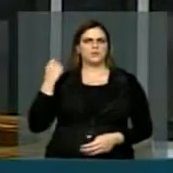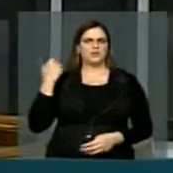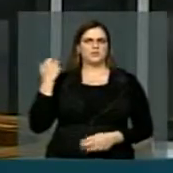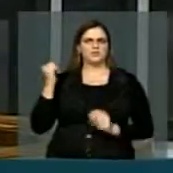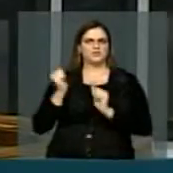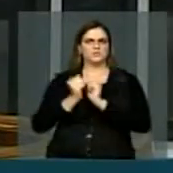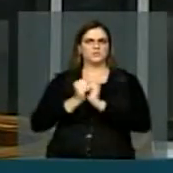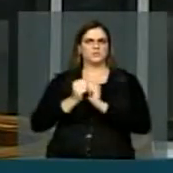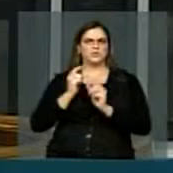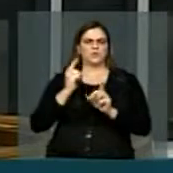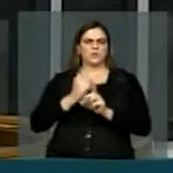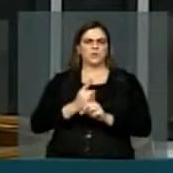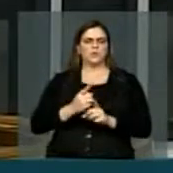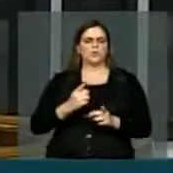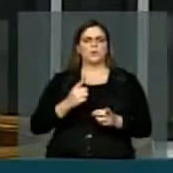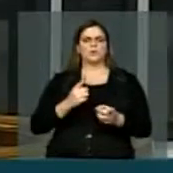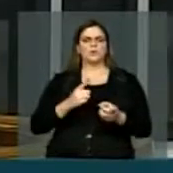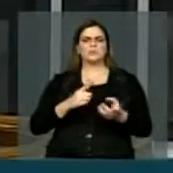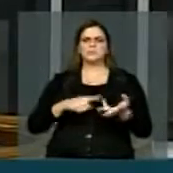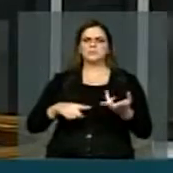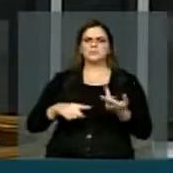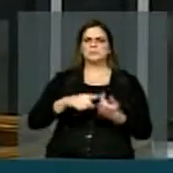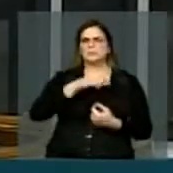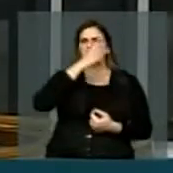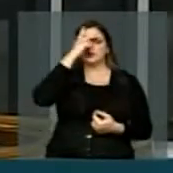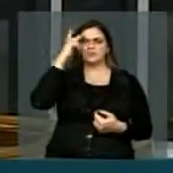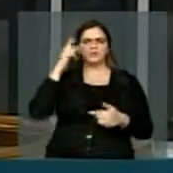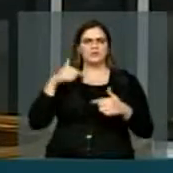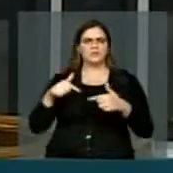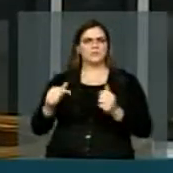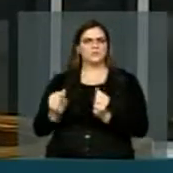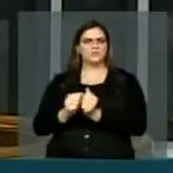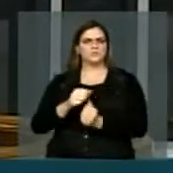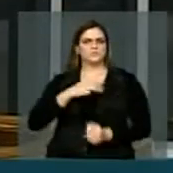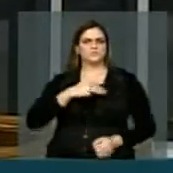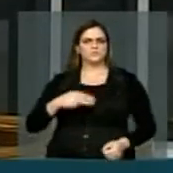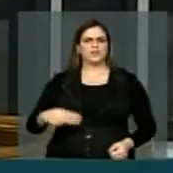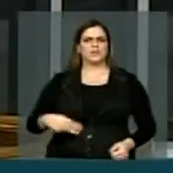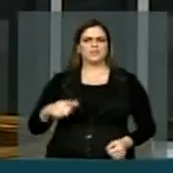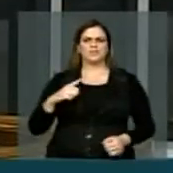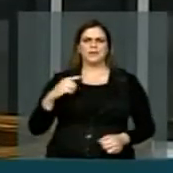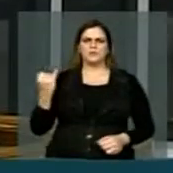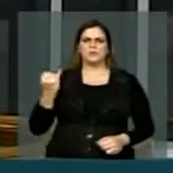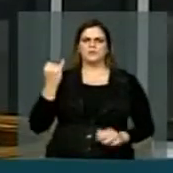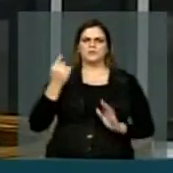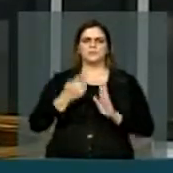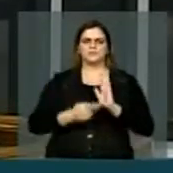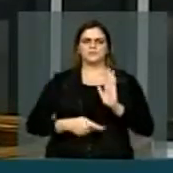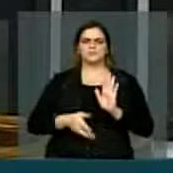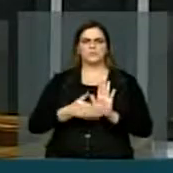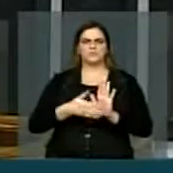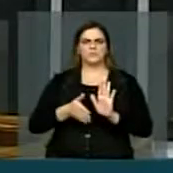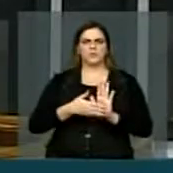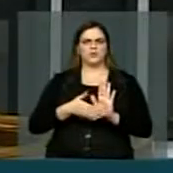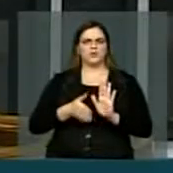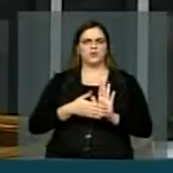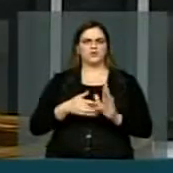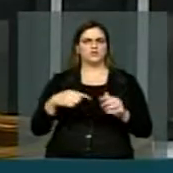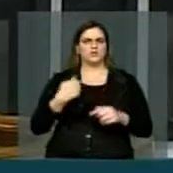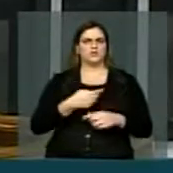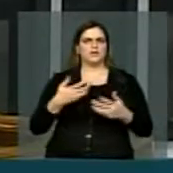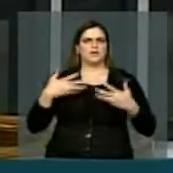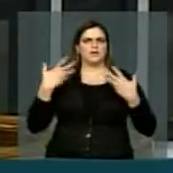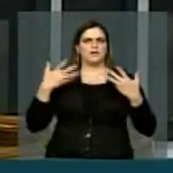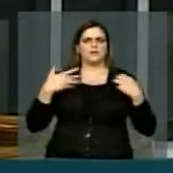nesse encontro, né? São quadros importantes, com propostas importantes que contagiaram todos